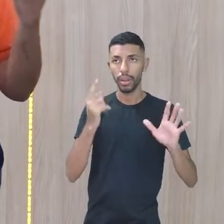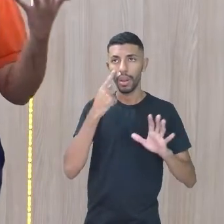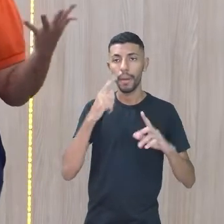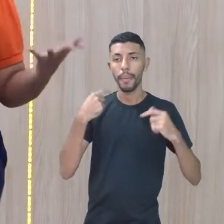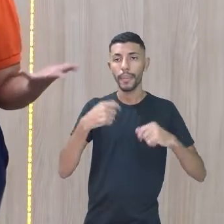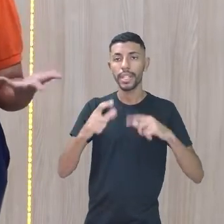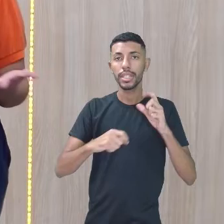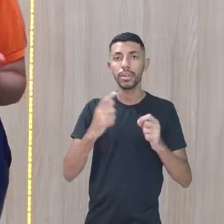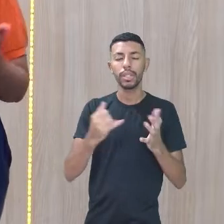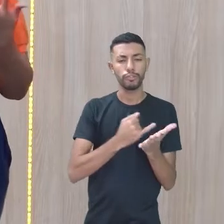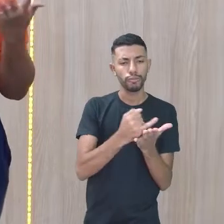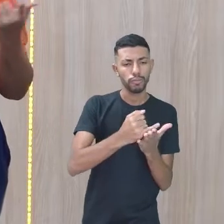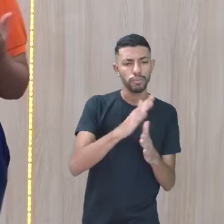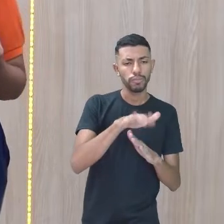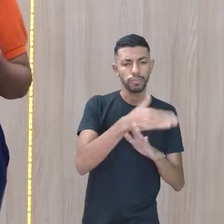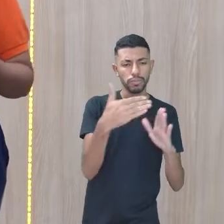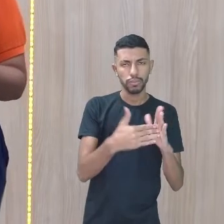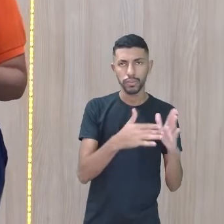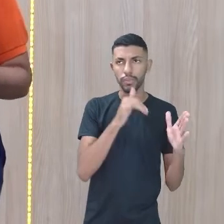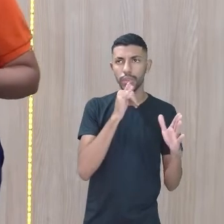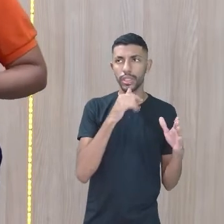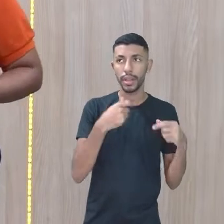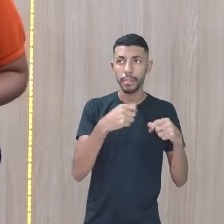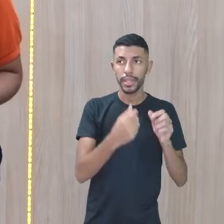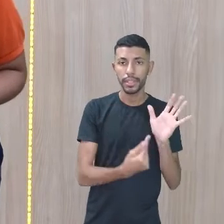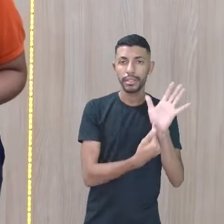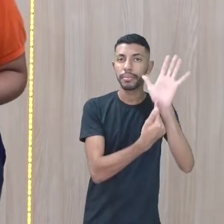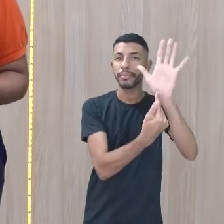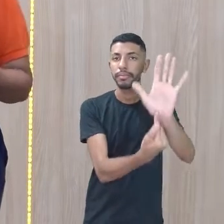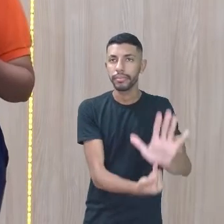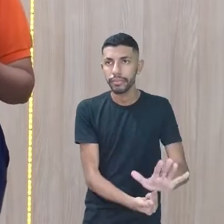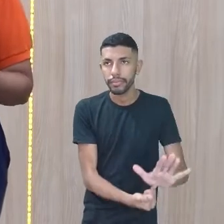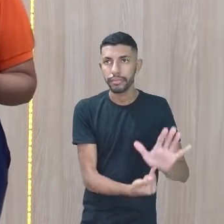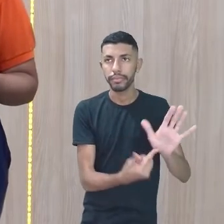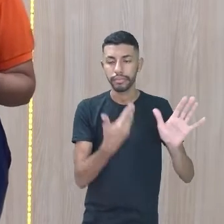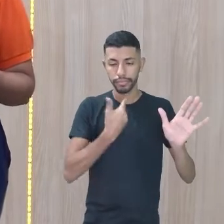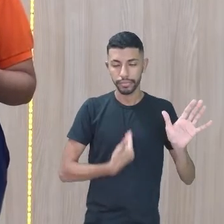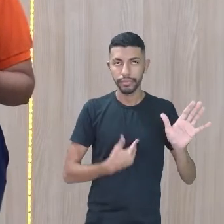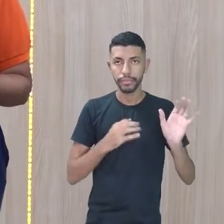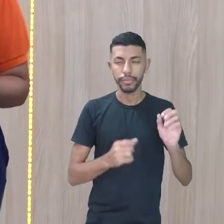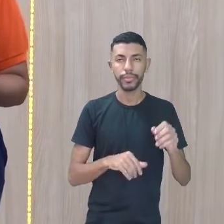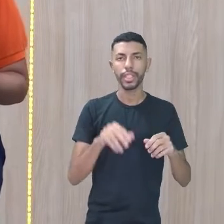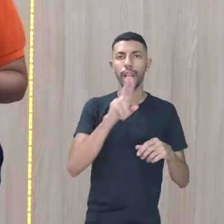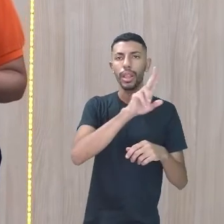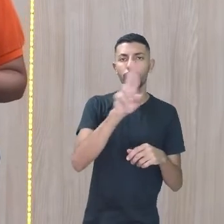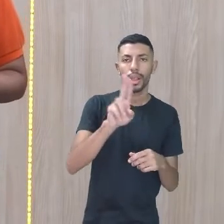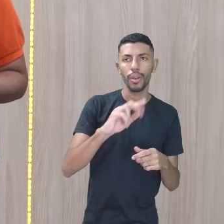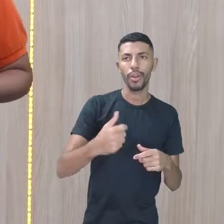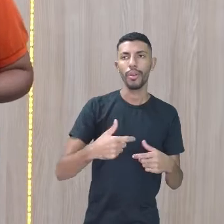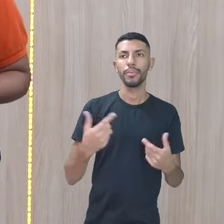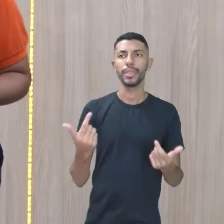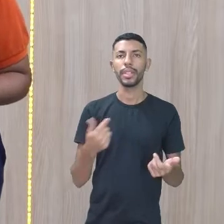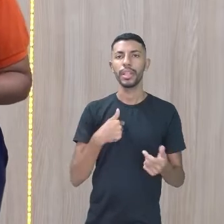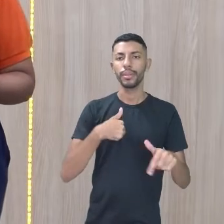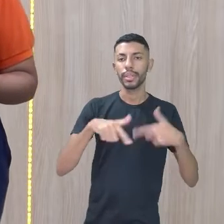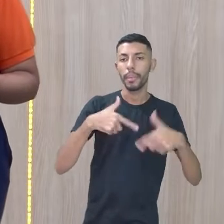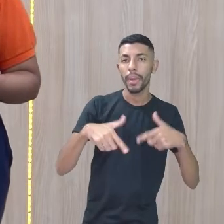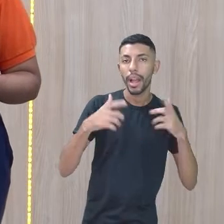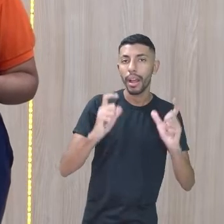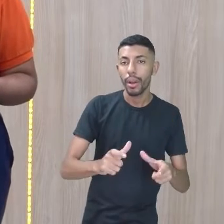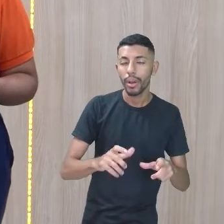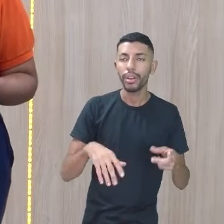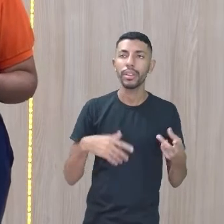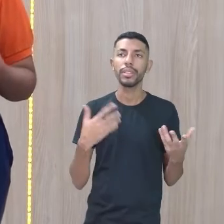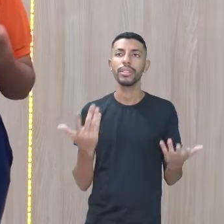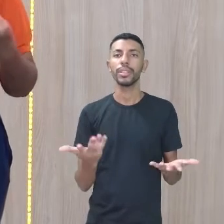fazer toda uma introdução. Primeiro eu preciso me apresentar, falar meu nome, falar de onde eu